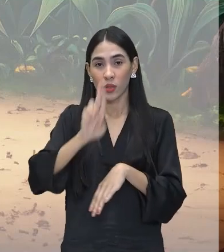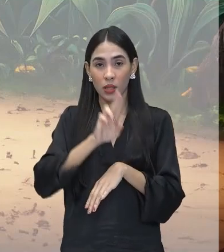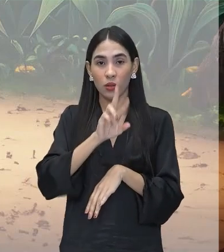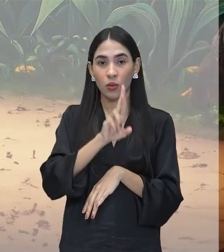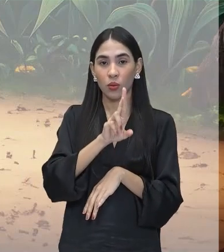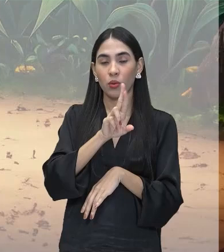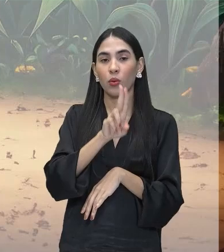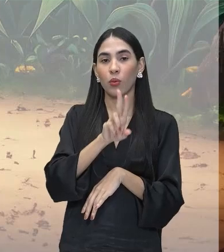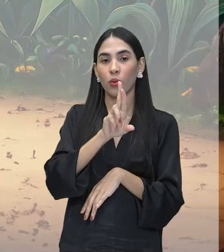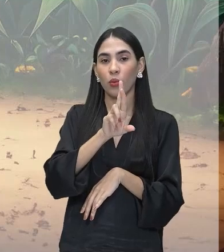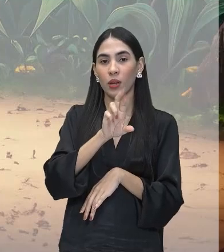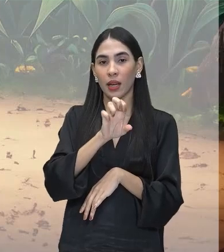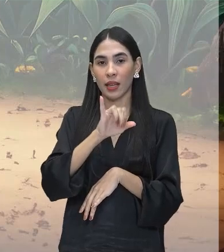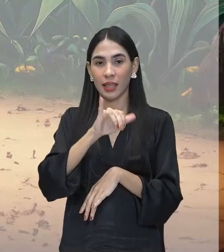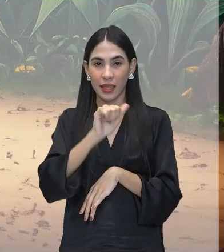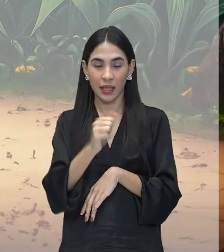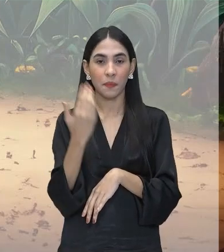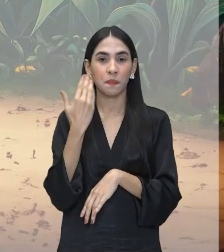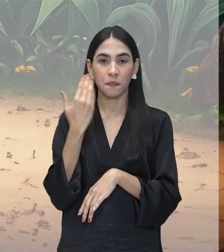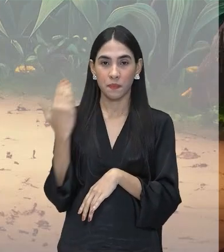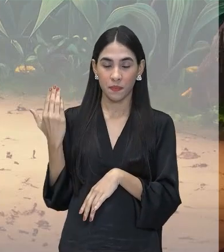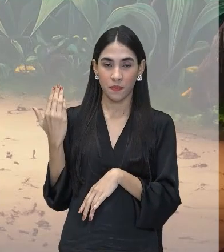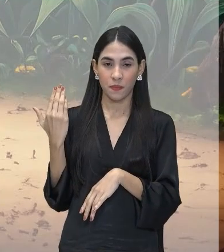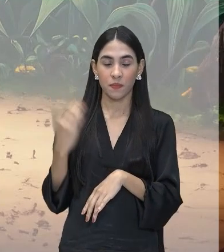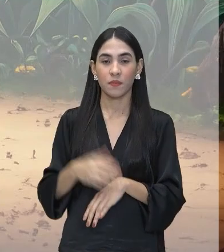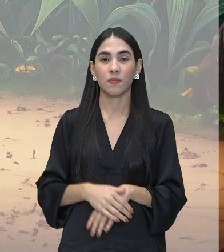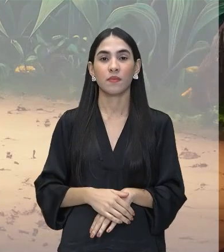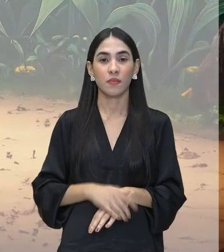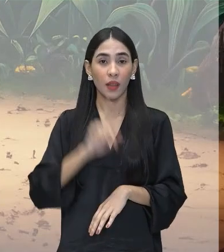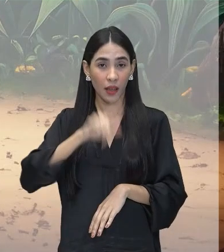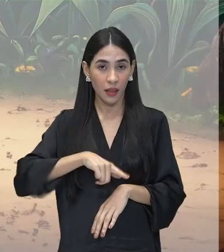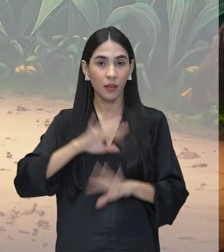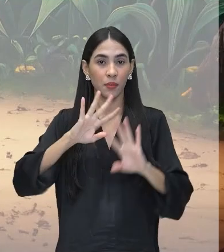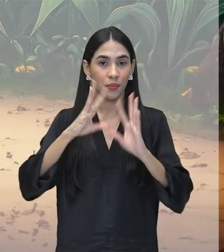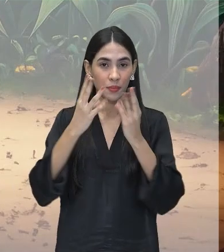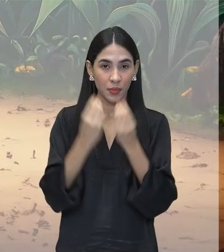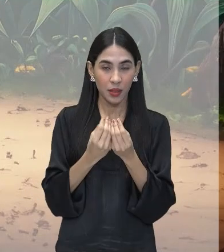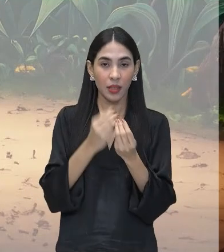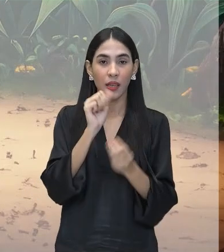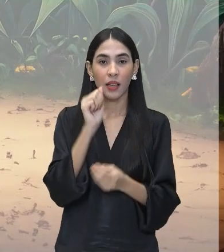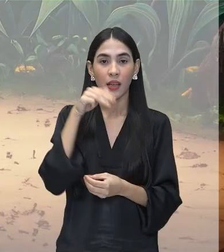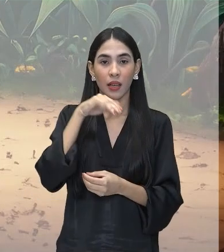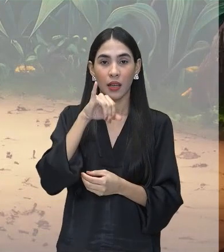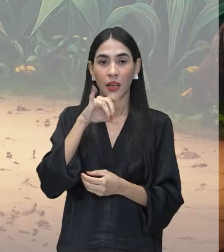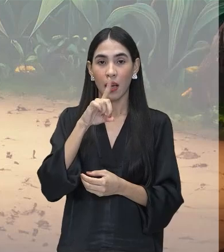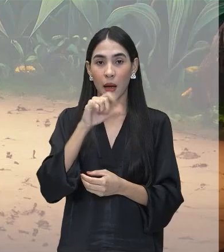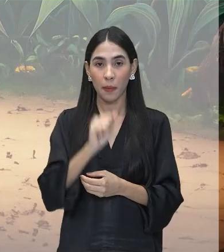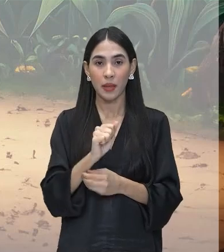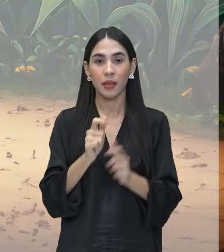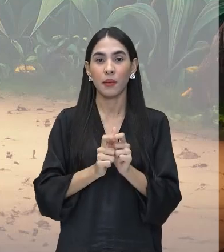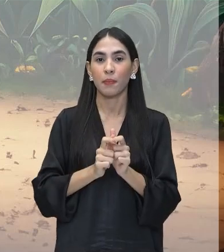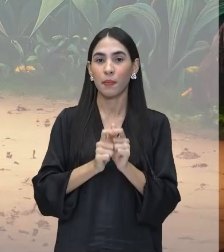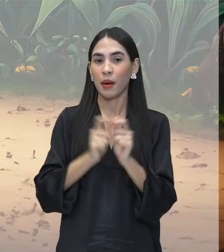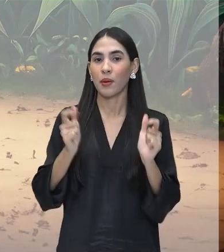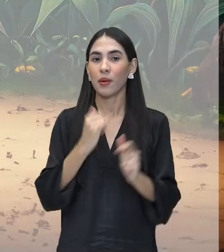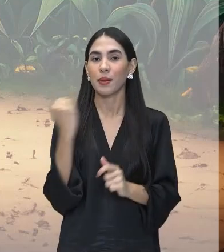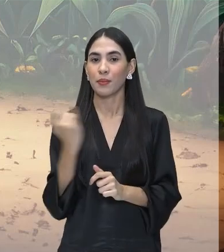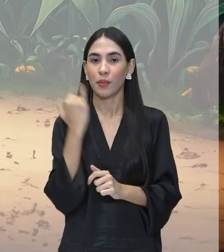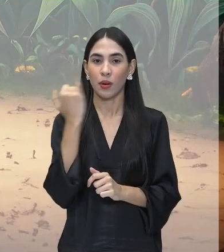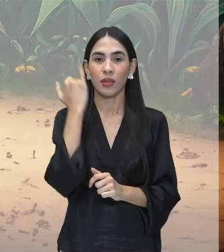dessa substância que é a ureia. Então, ela é uma amida, é a amida de maior